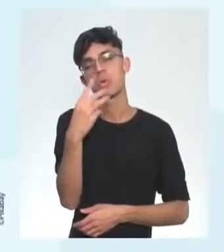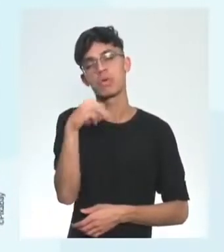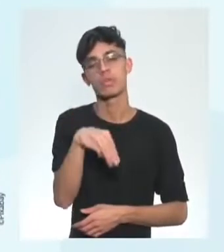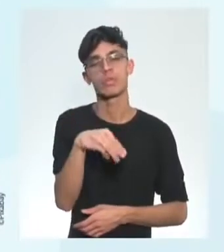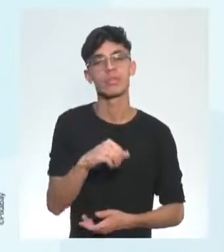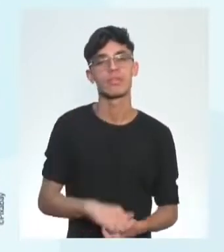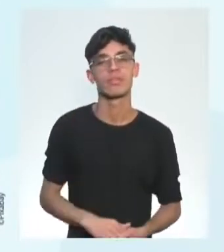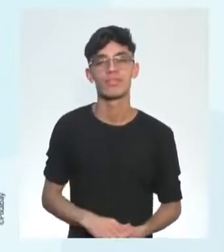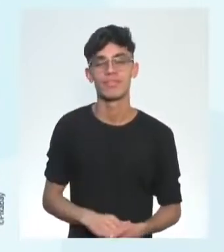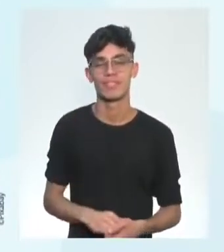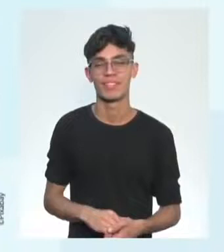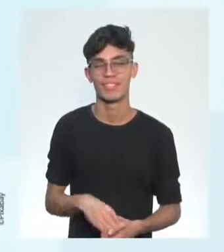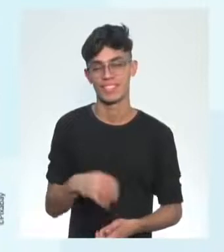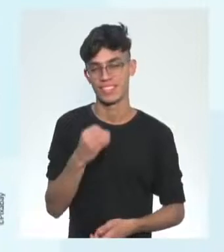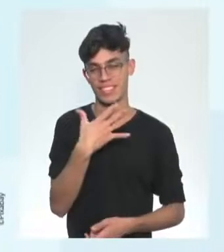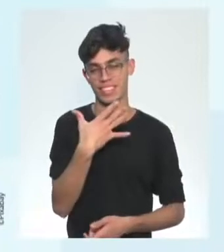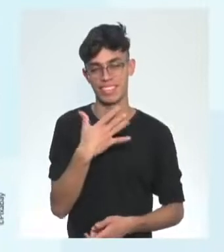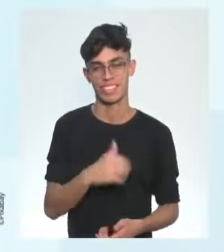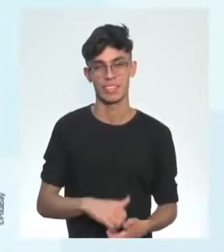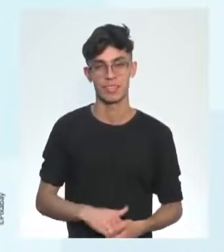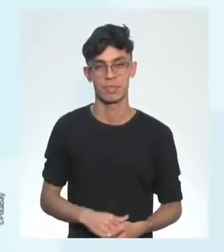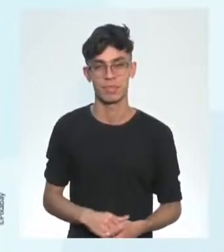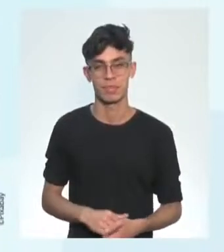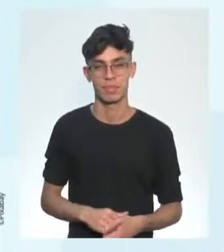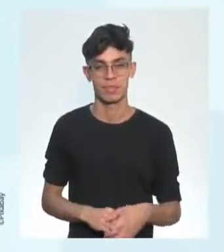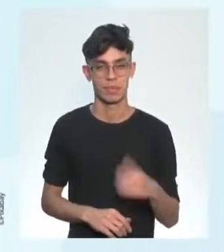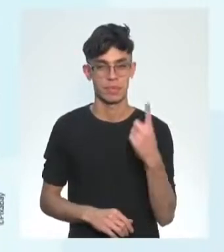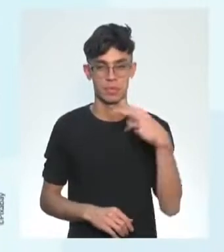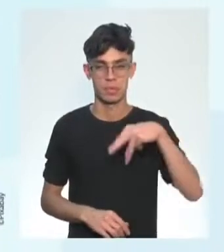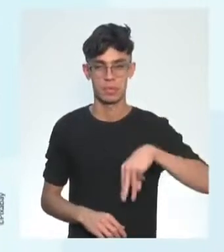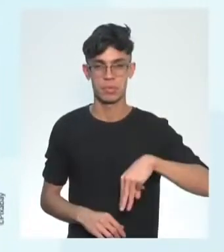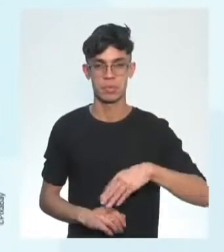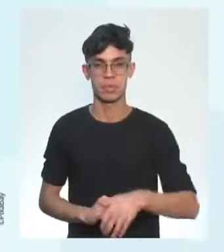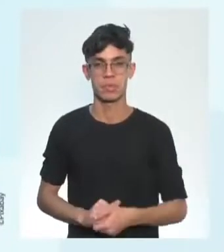minuto, coisas boas, coisas boas. Um minuto, já voltamos.